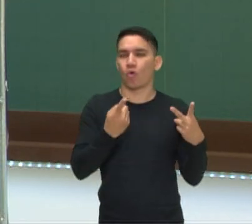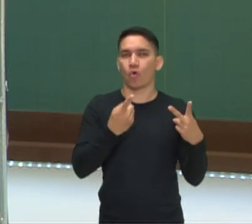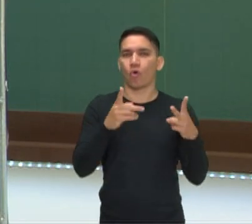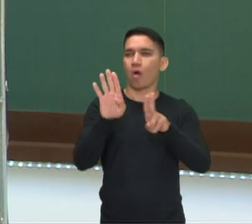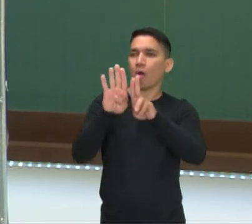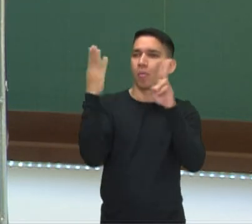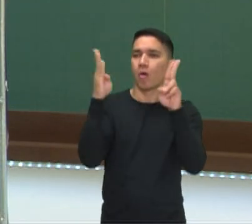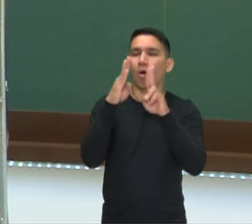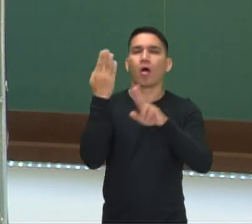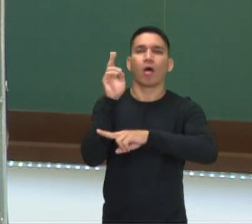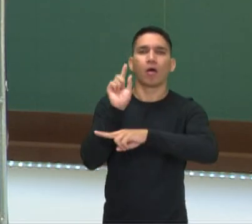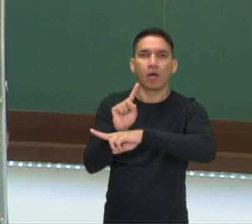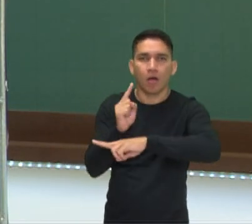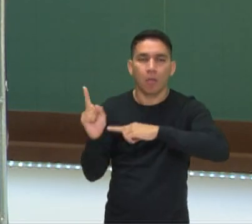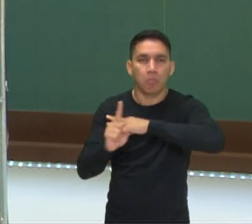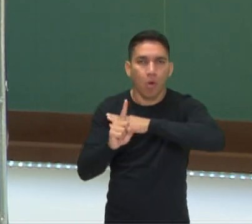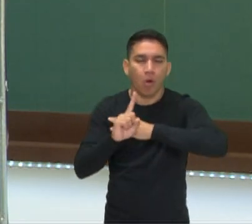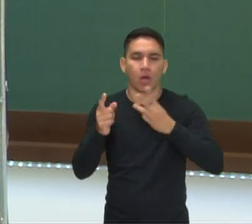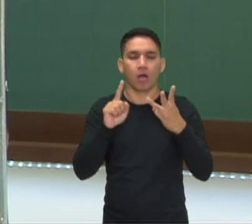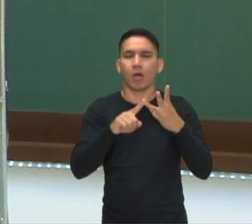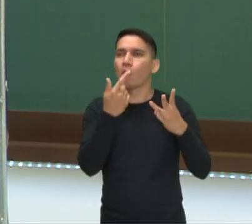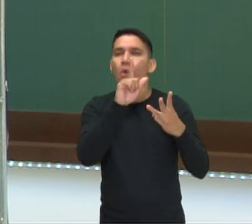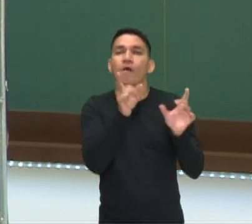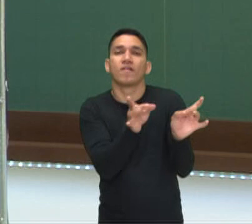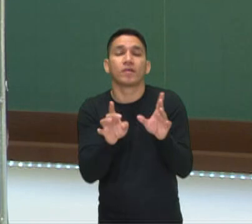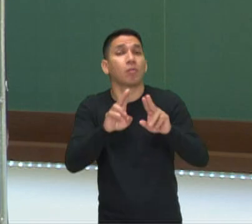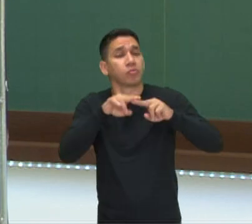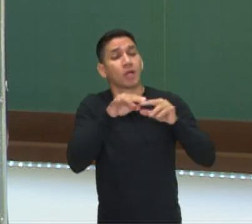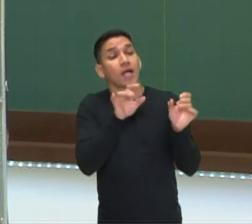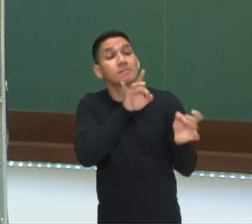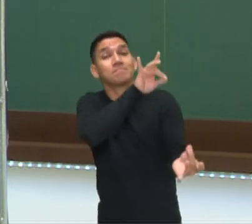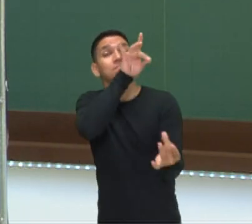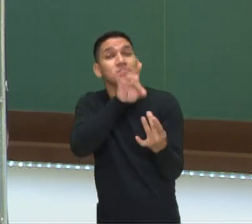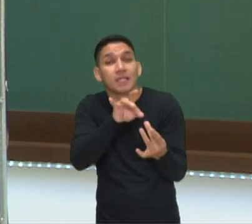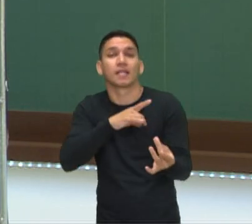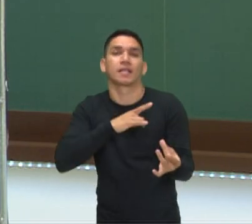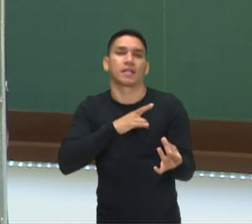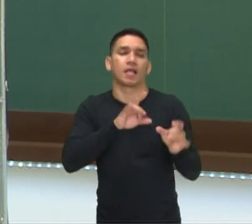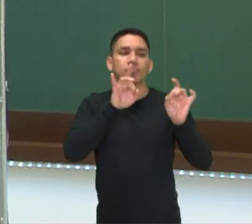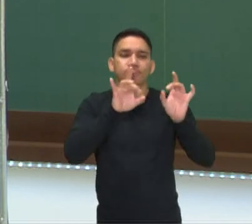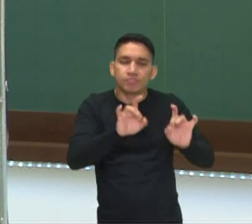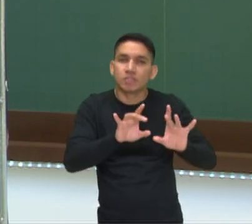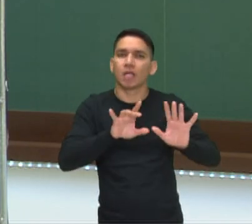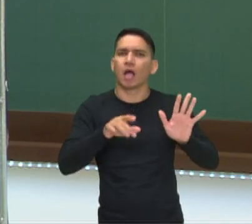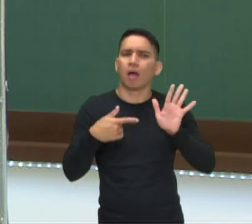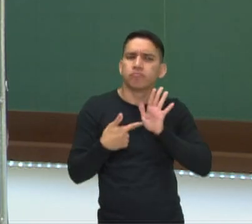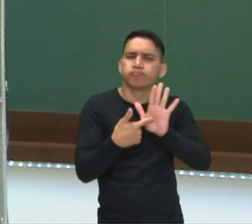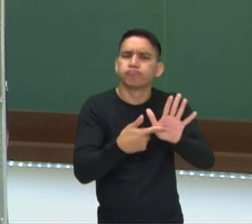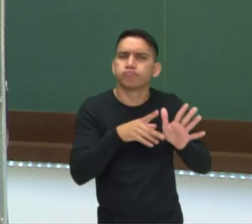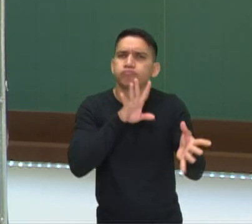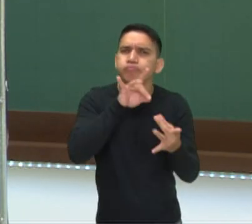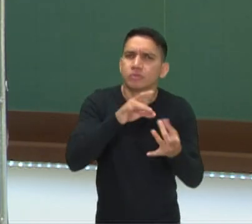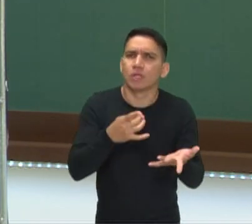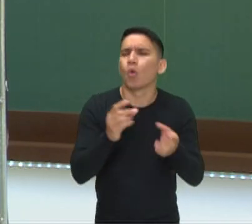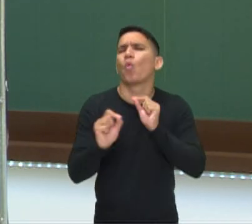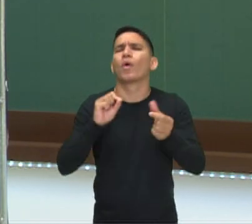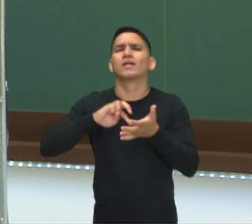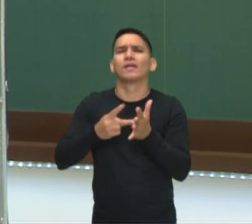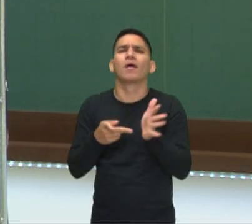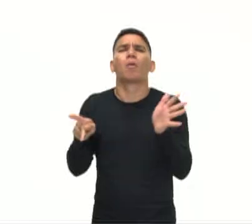e por aí vai. Então, a gente vai ter essa especialização. E o que seria, então, essa